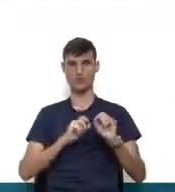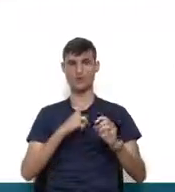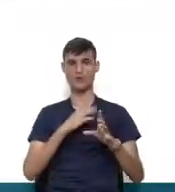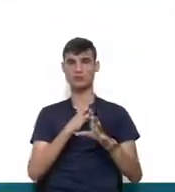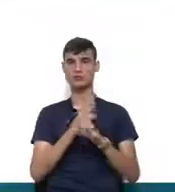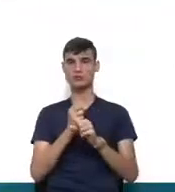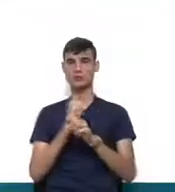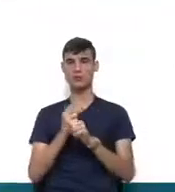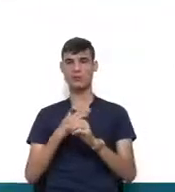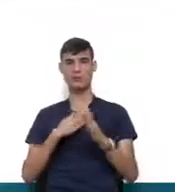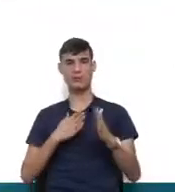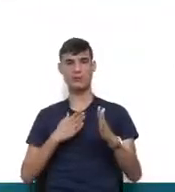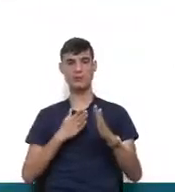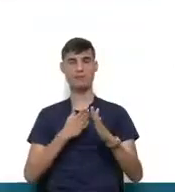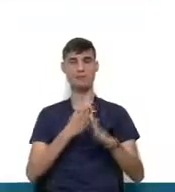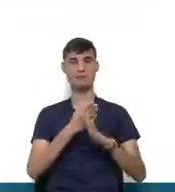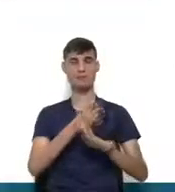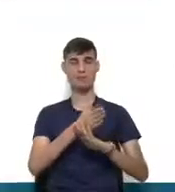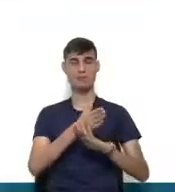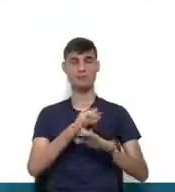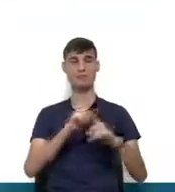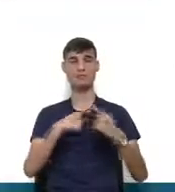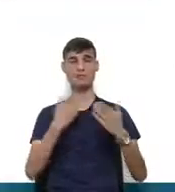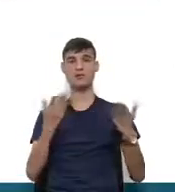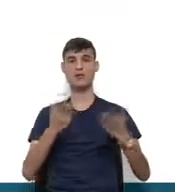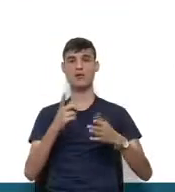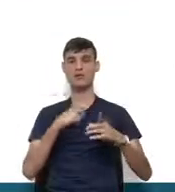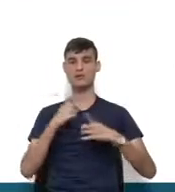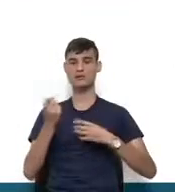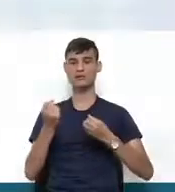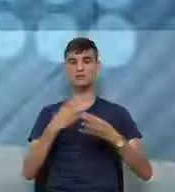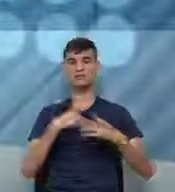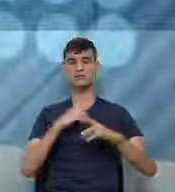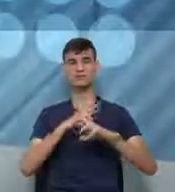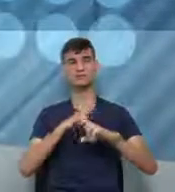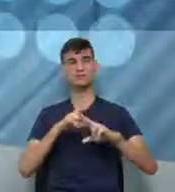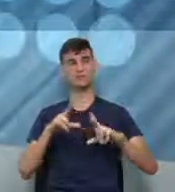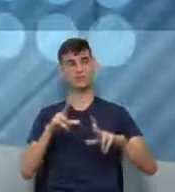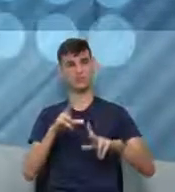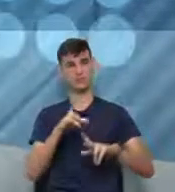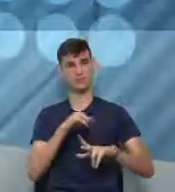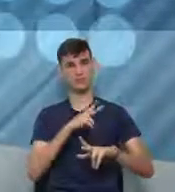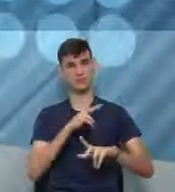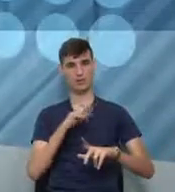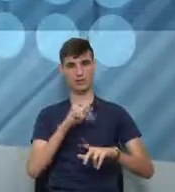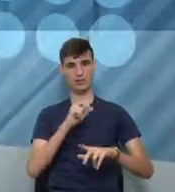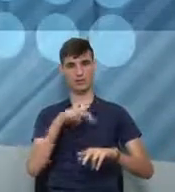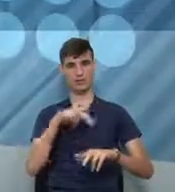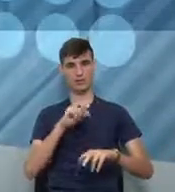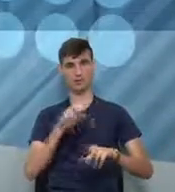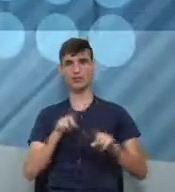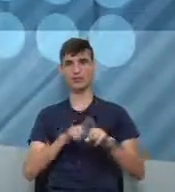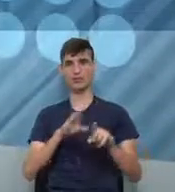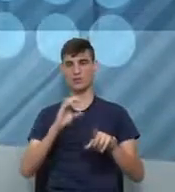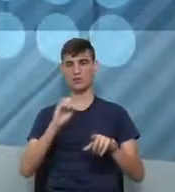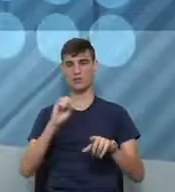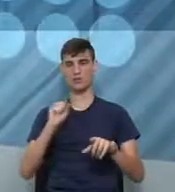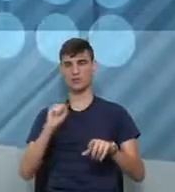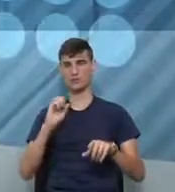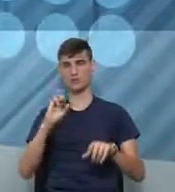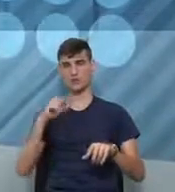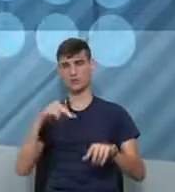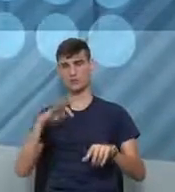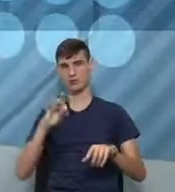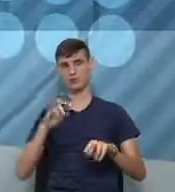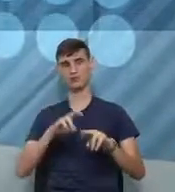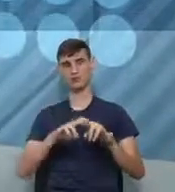somas infinitas, só que agora ela vai começar a trazer uma outra particularidade, que tem seno e tem cosseno. Então, sempre